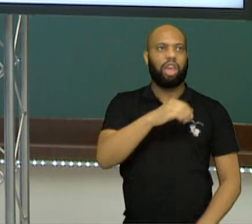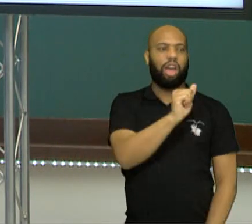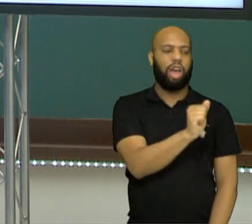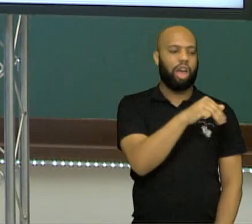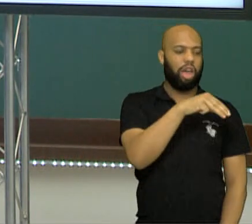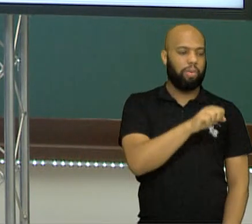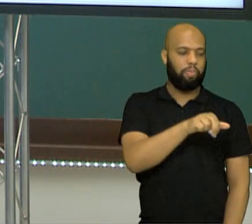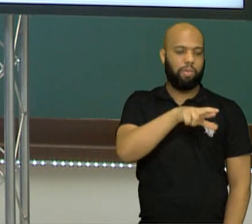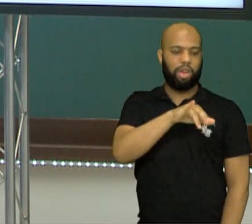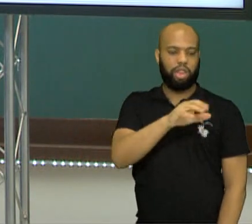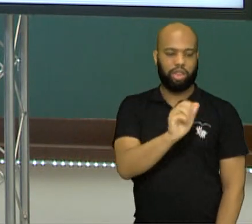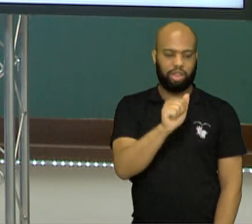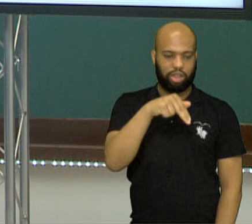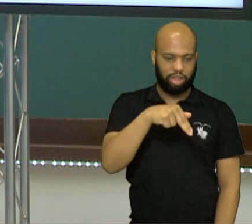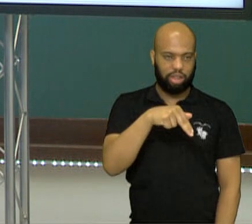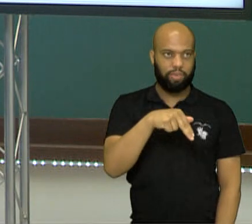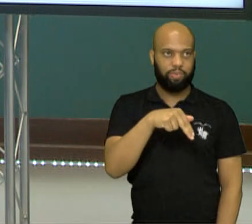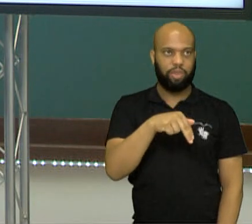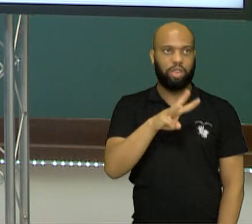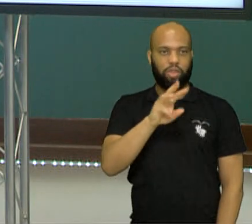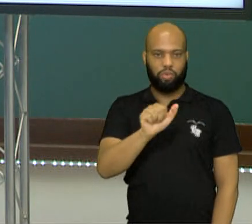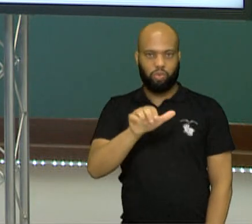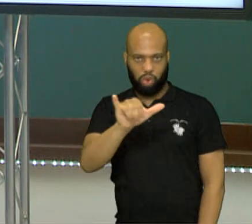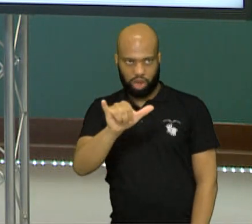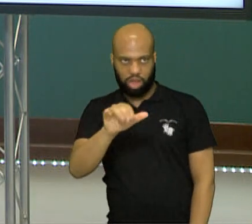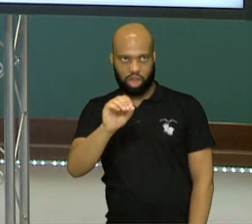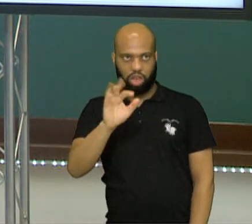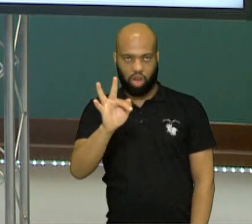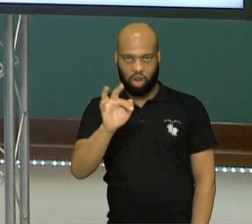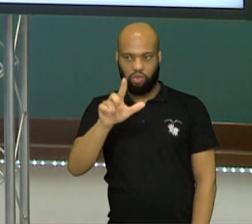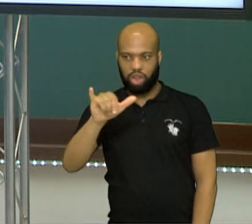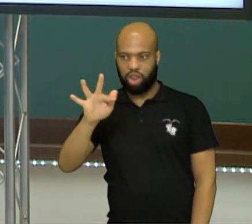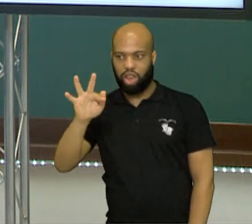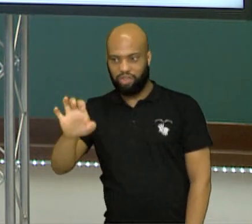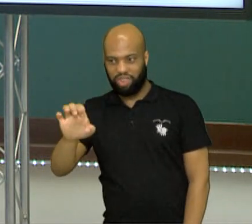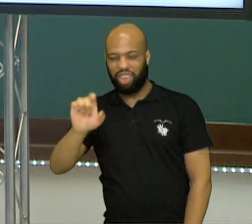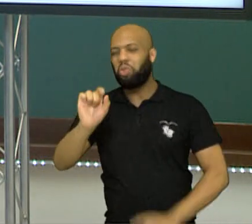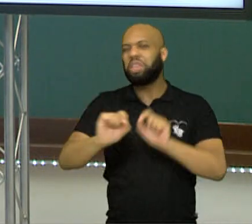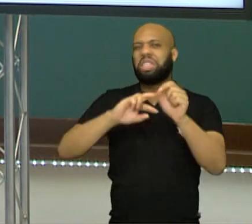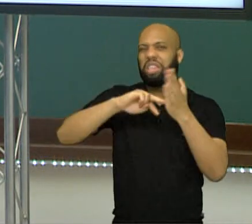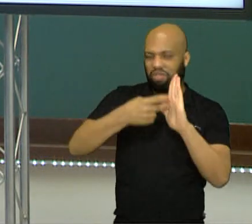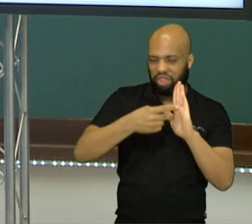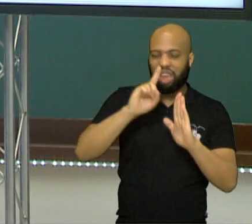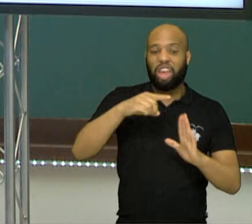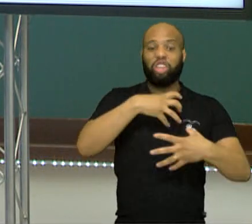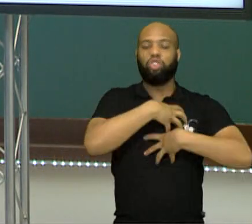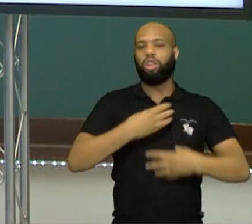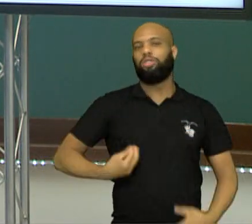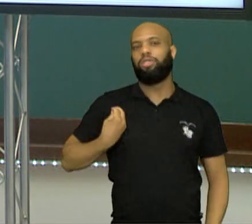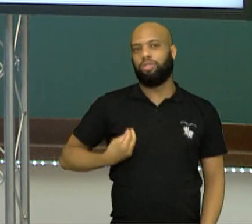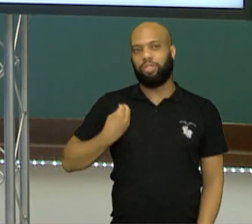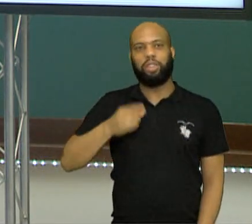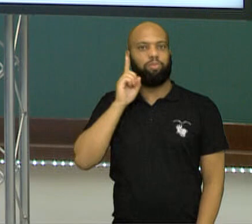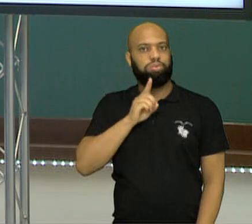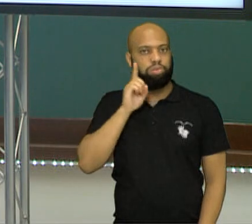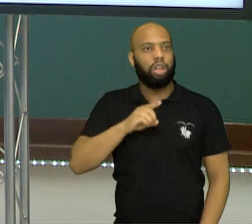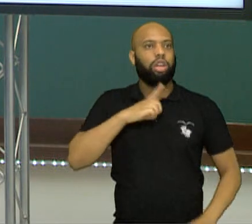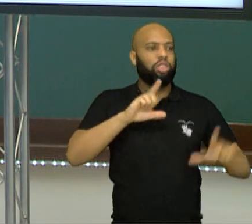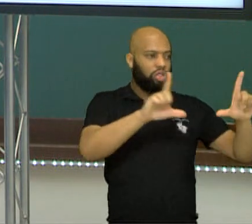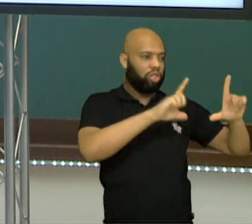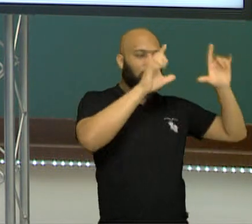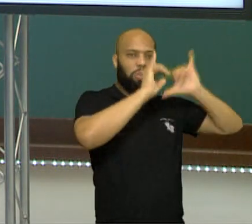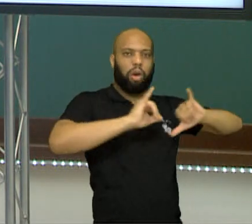o estilo de vida americano, o modo de vida americano. Uma propaganda baseada na felicidade ligada